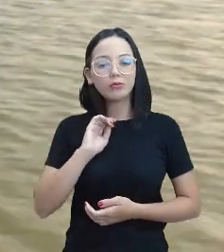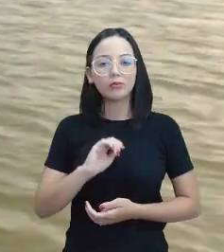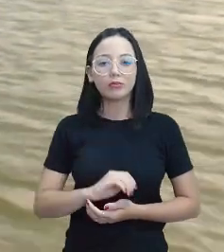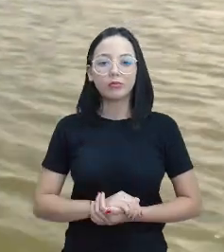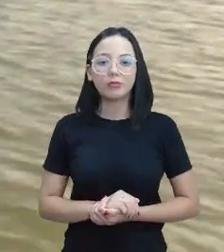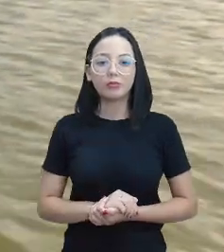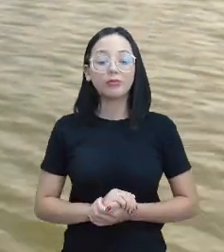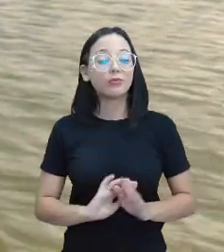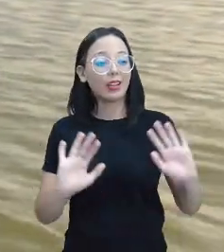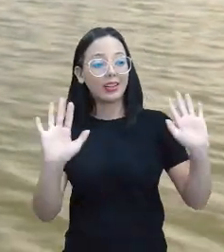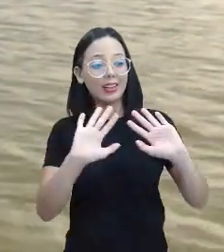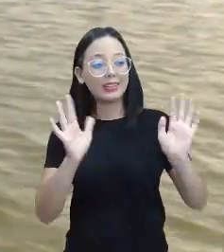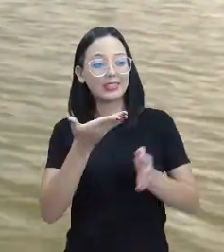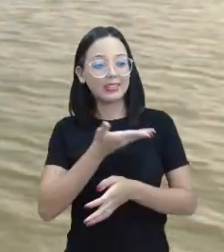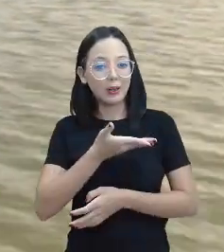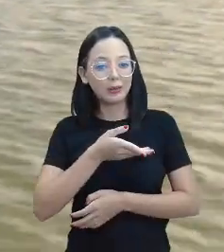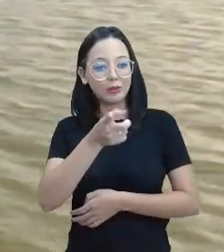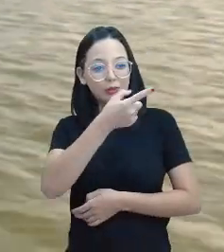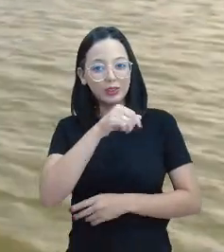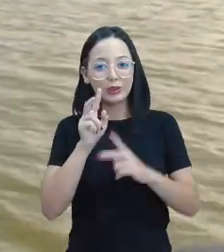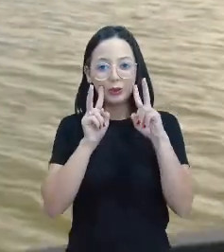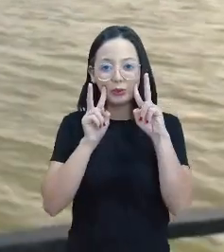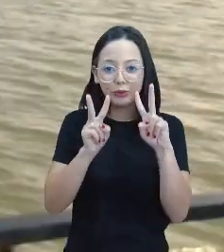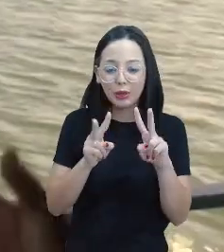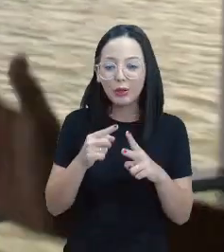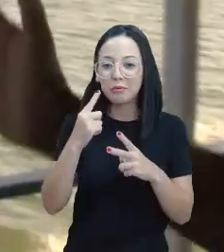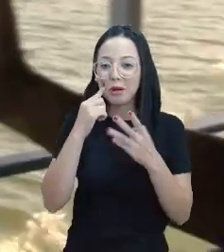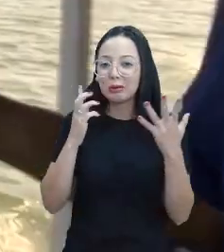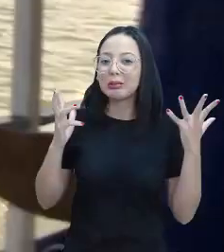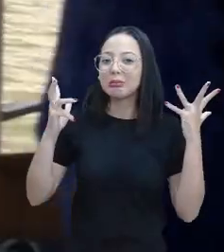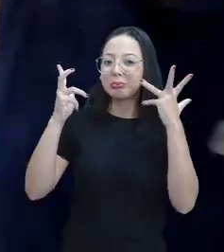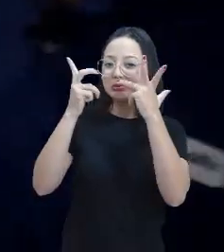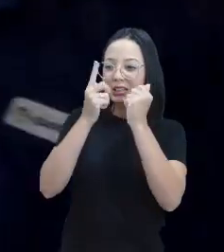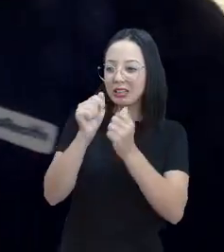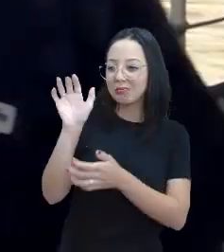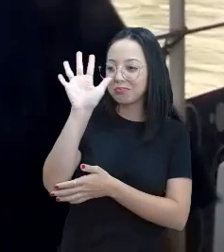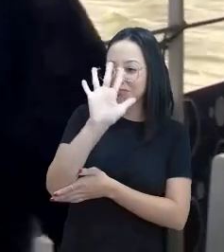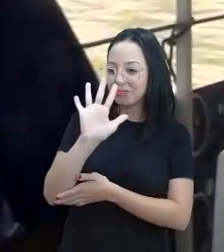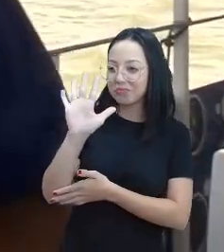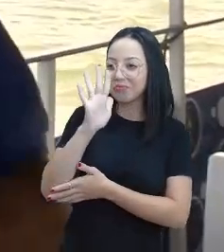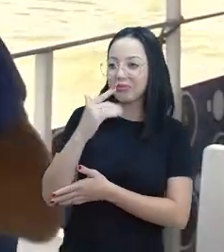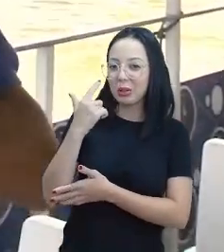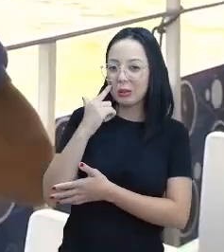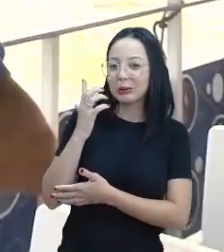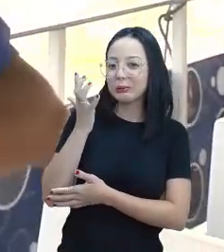E aí, amigos, vocês estão vendo que essa linda paisagem, ó pra aí, já